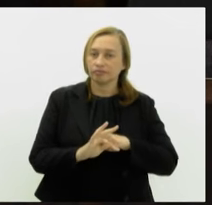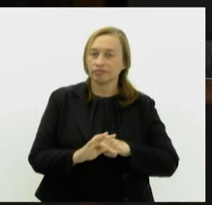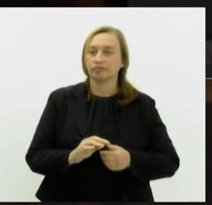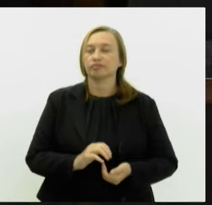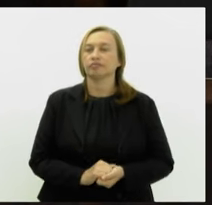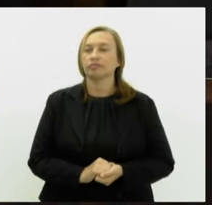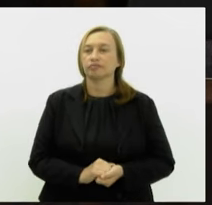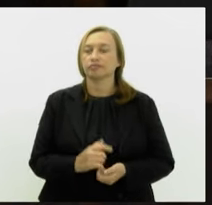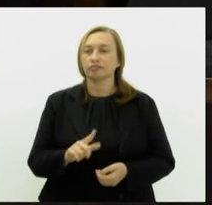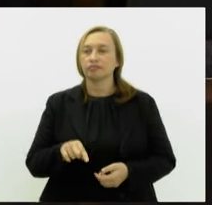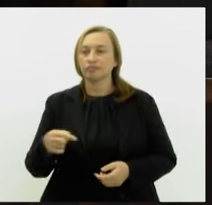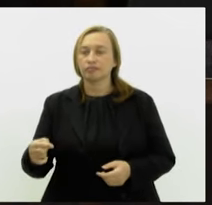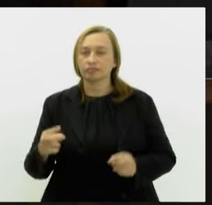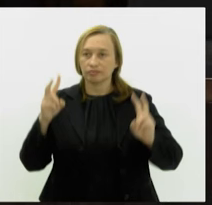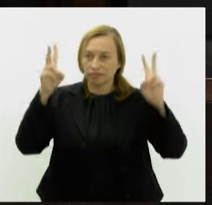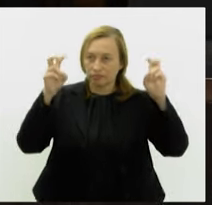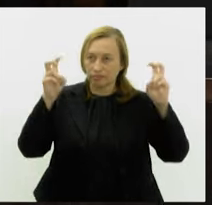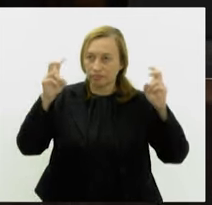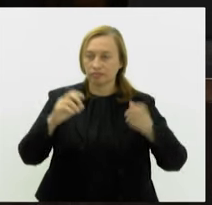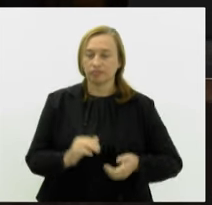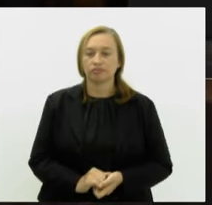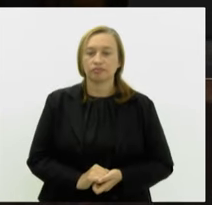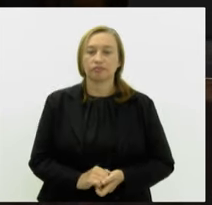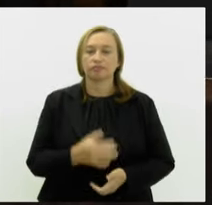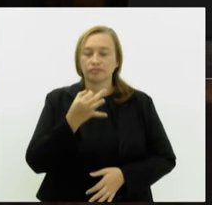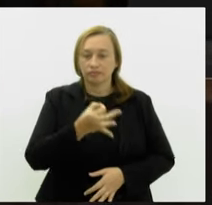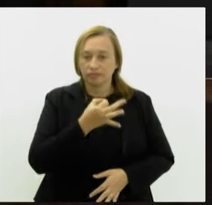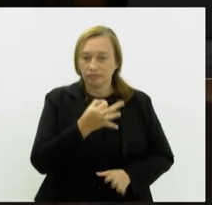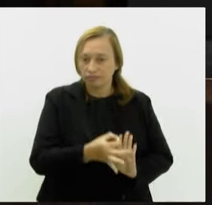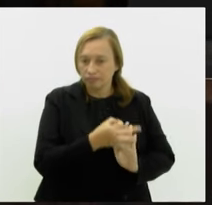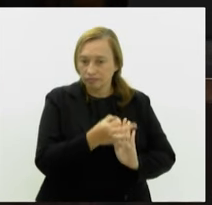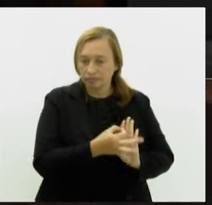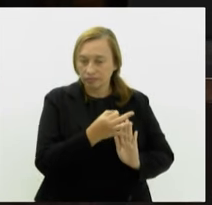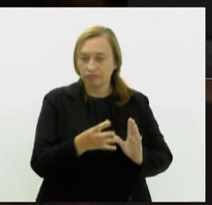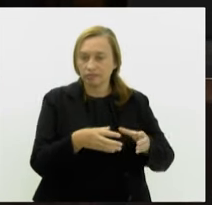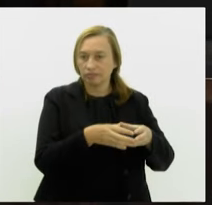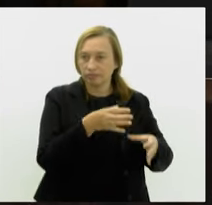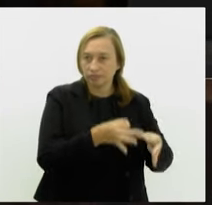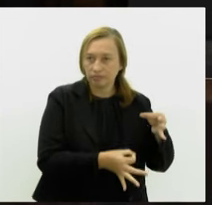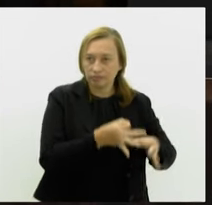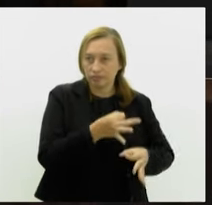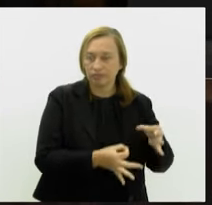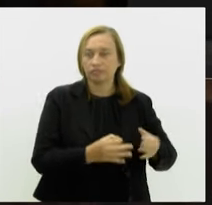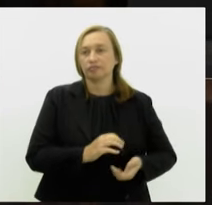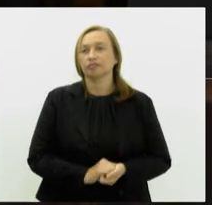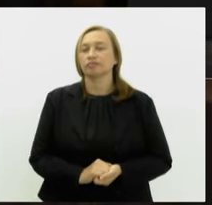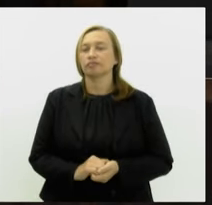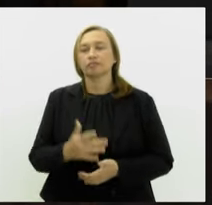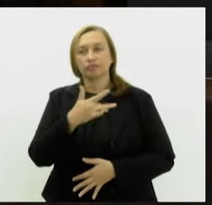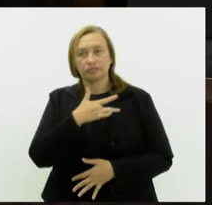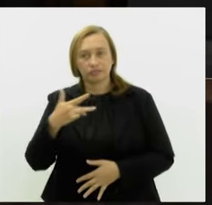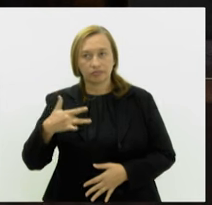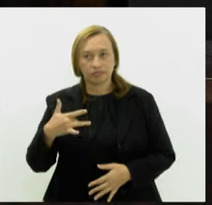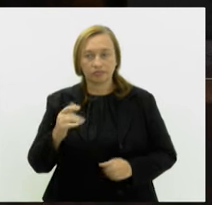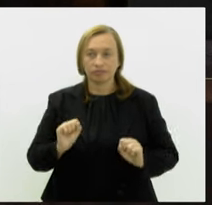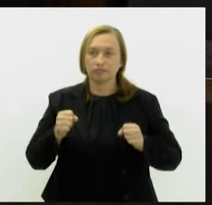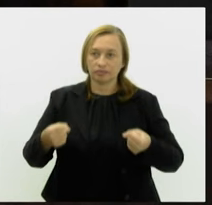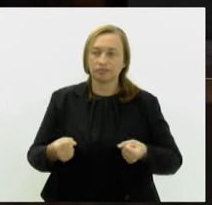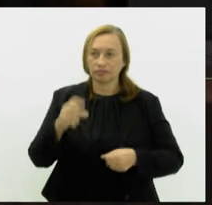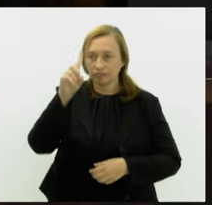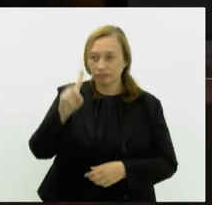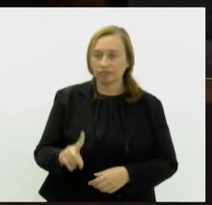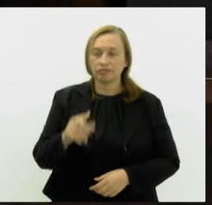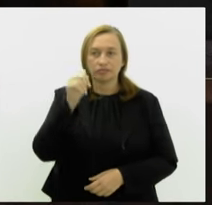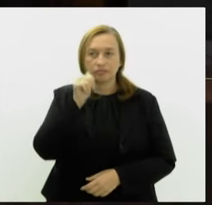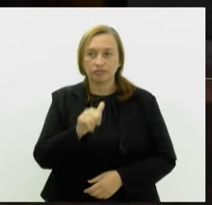da outras providências, pedindo de pareceres das comissões de Constituição e Justiça, de Saúde, de Defesa dos Direitos da